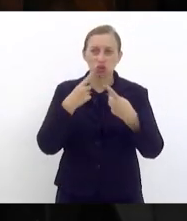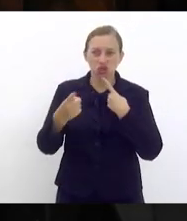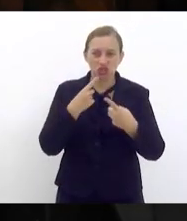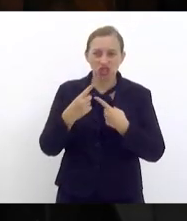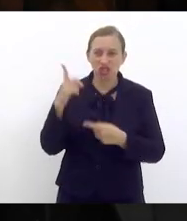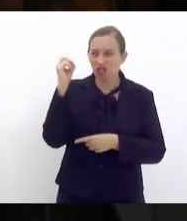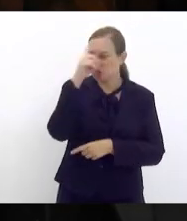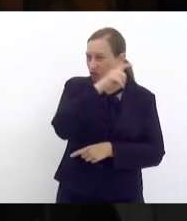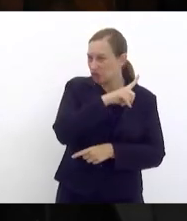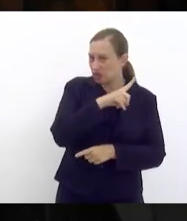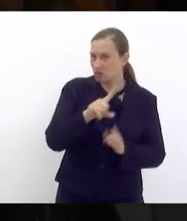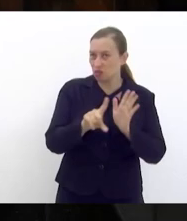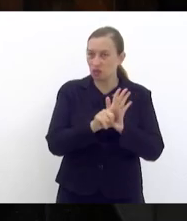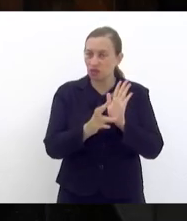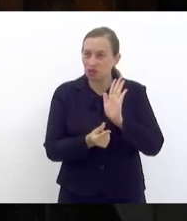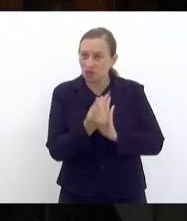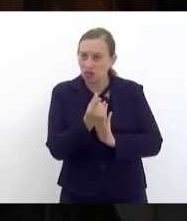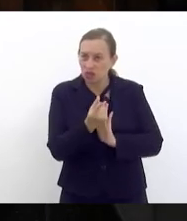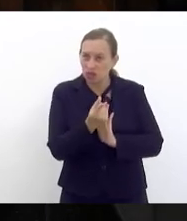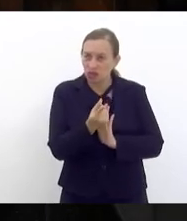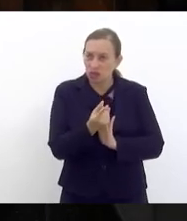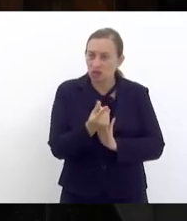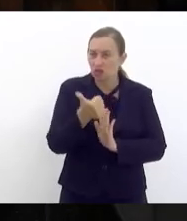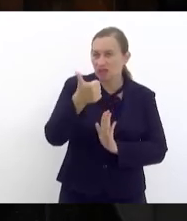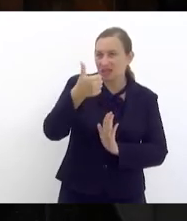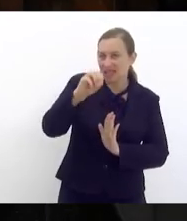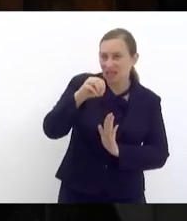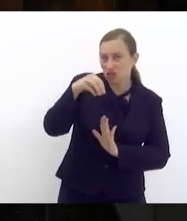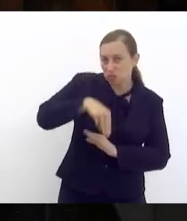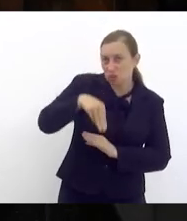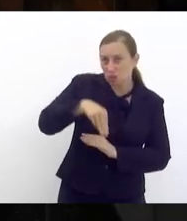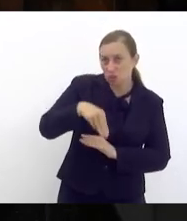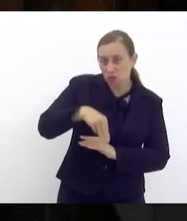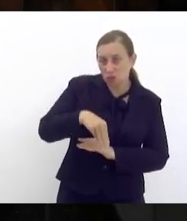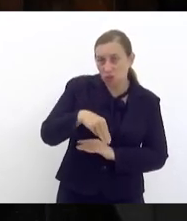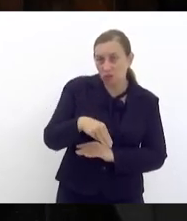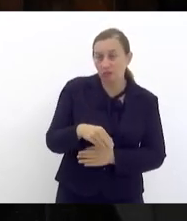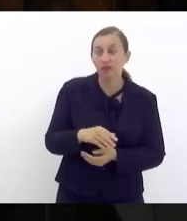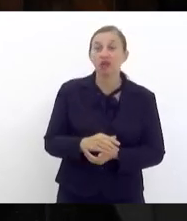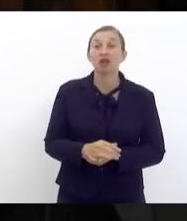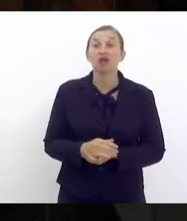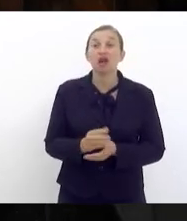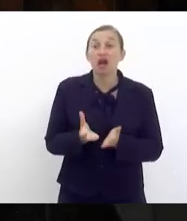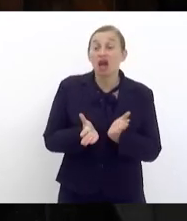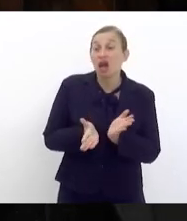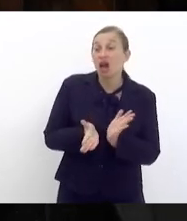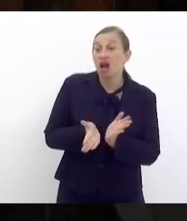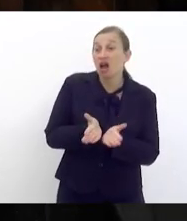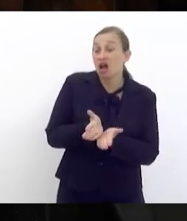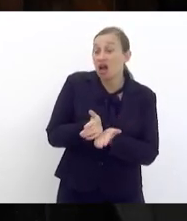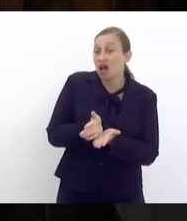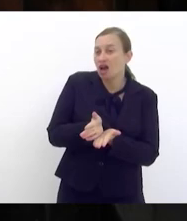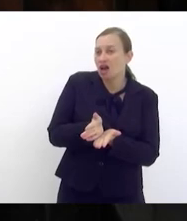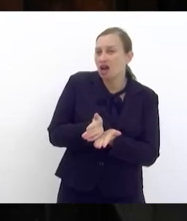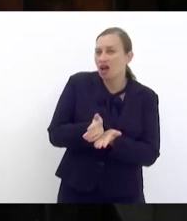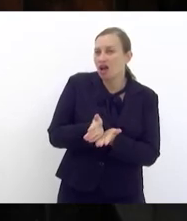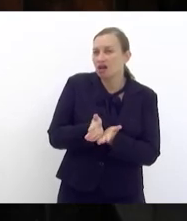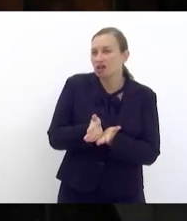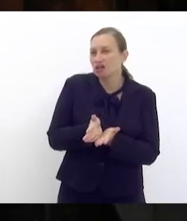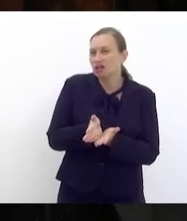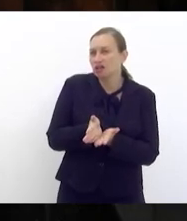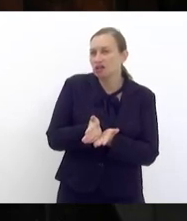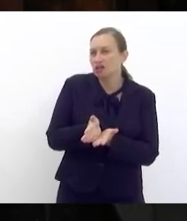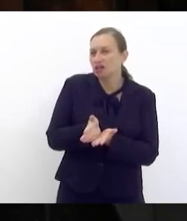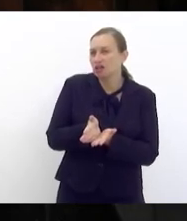em apenas de 10 minutos. As receitas e despesas da LDO